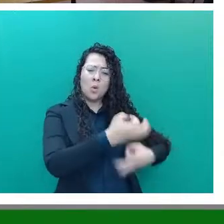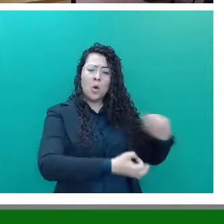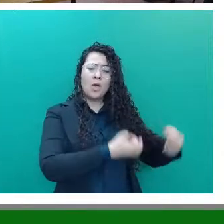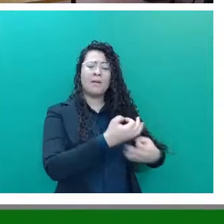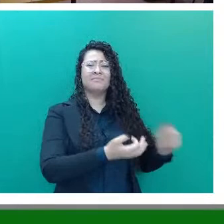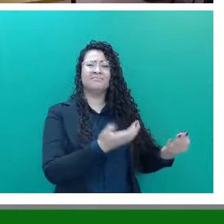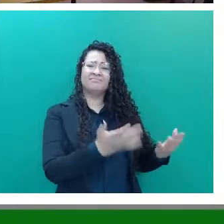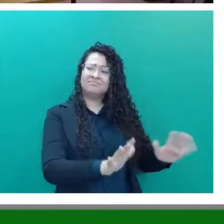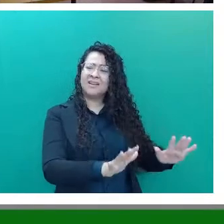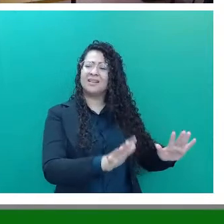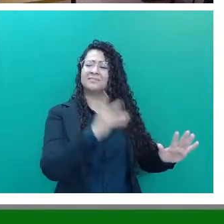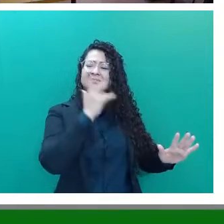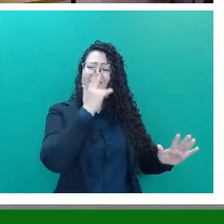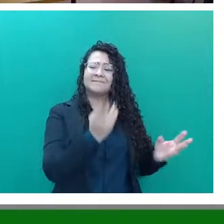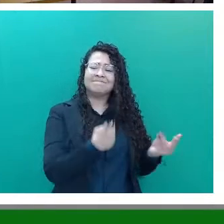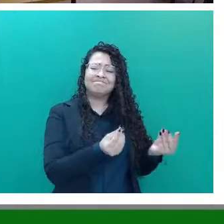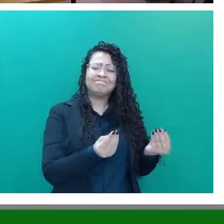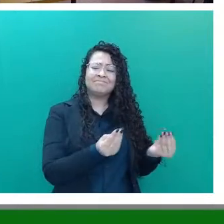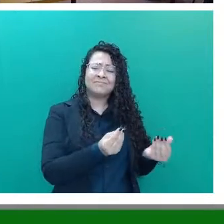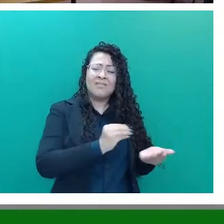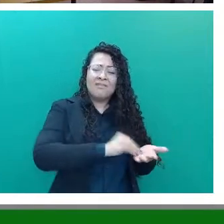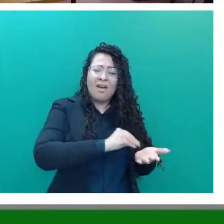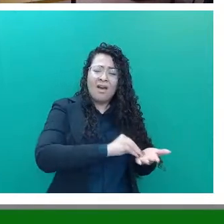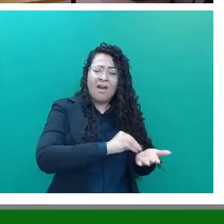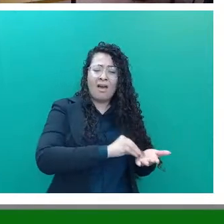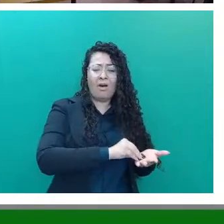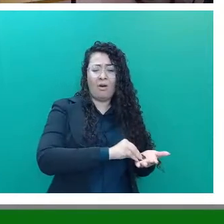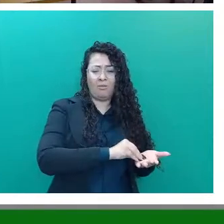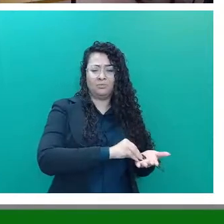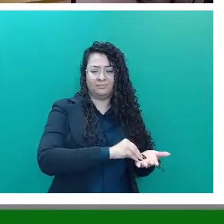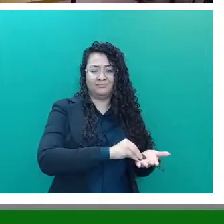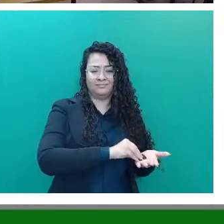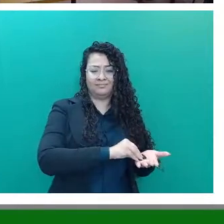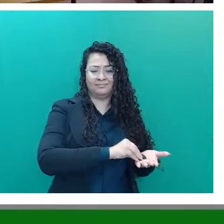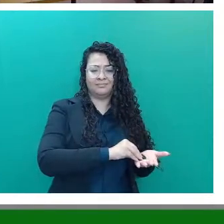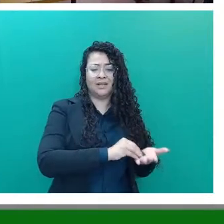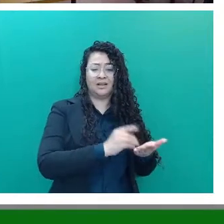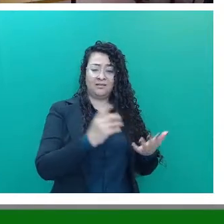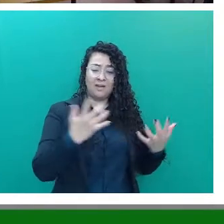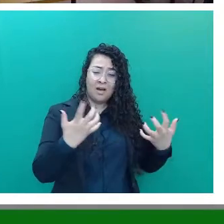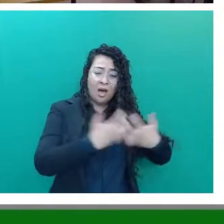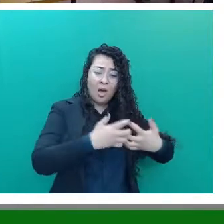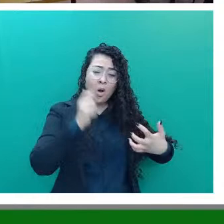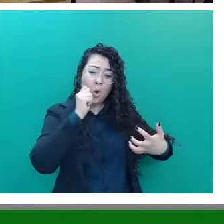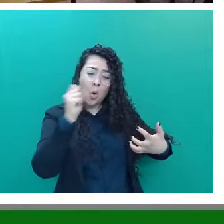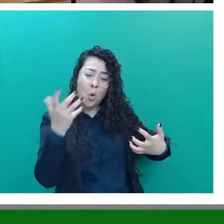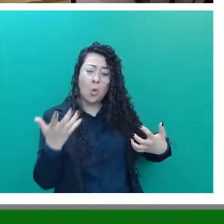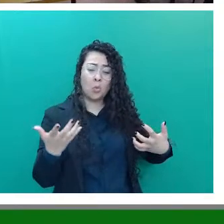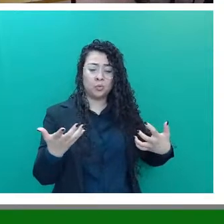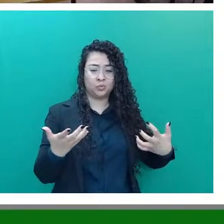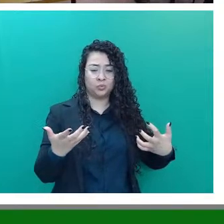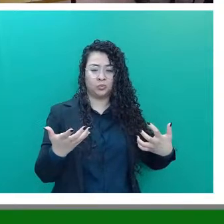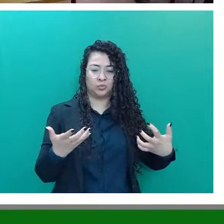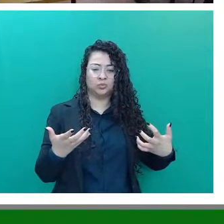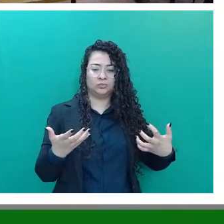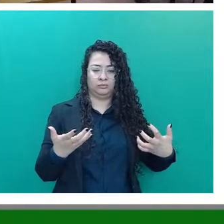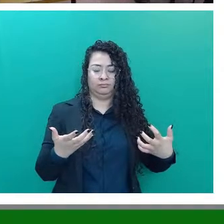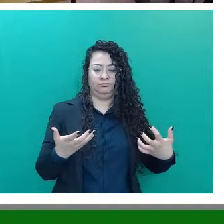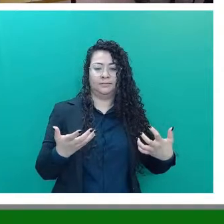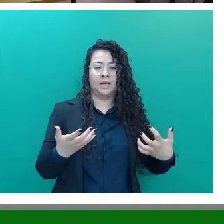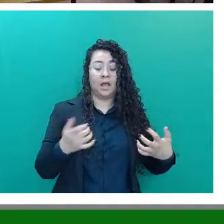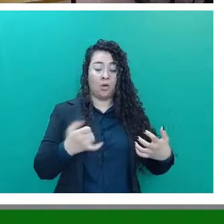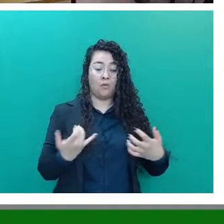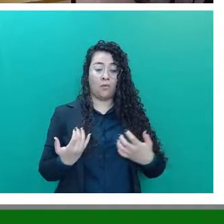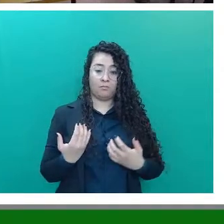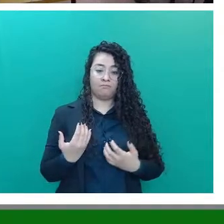da articulação com os autores. E aí eu vou citar alguns exemplos, só para ficar um pouquinho mais claro, e de repente